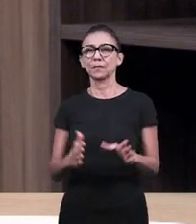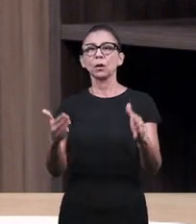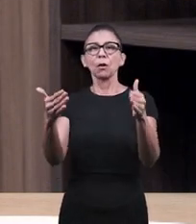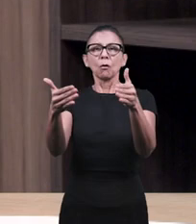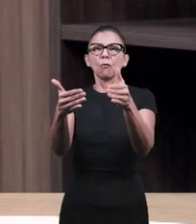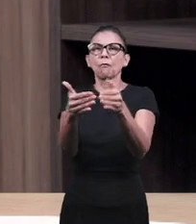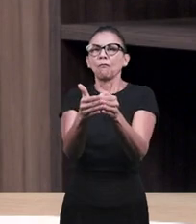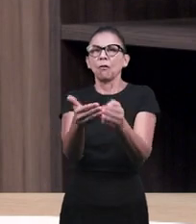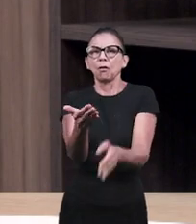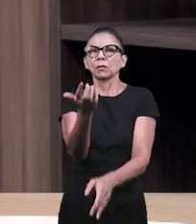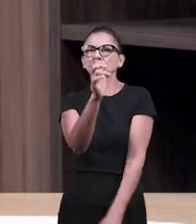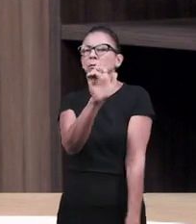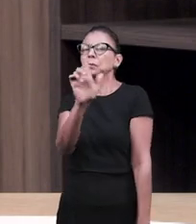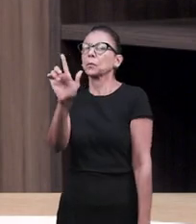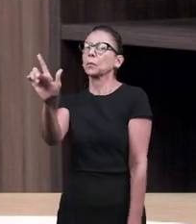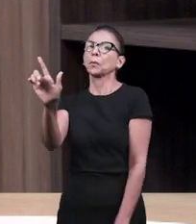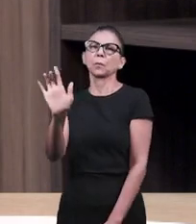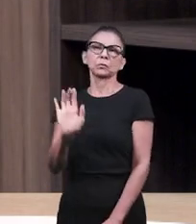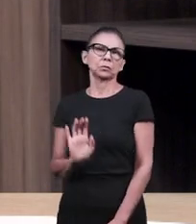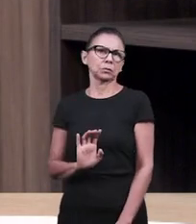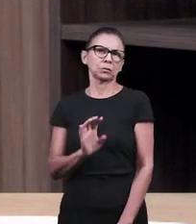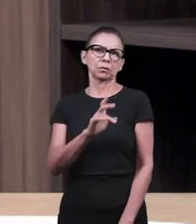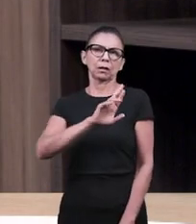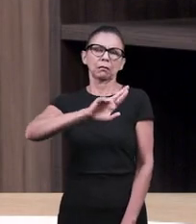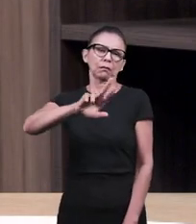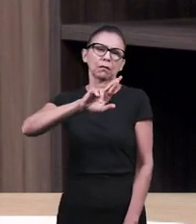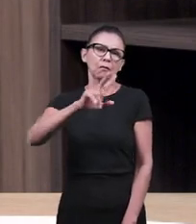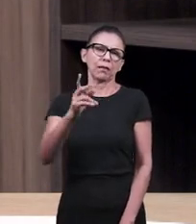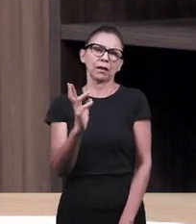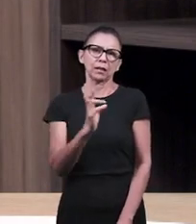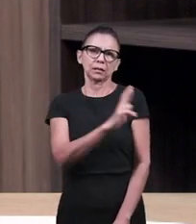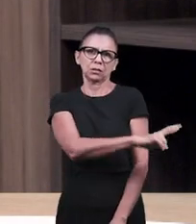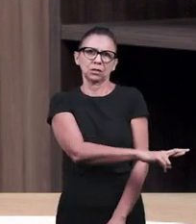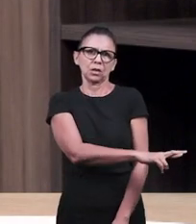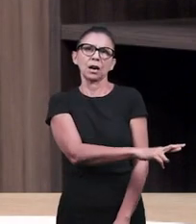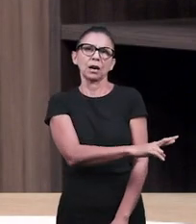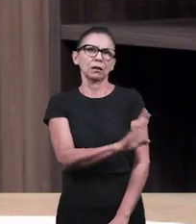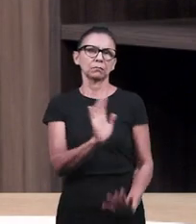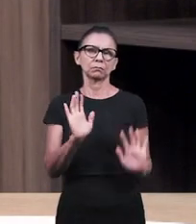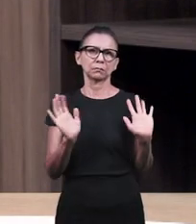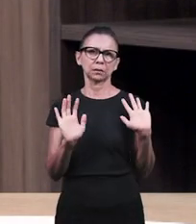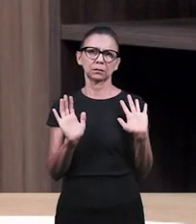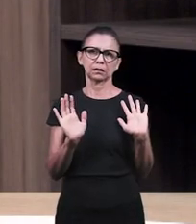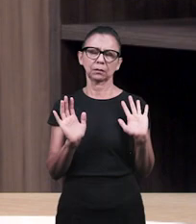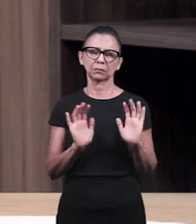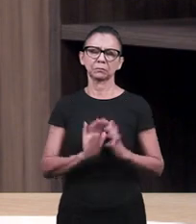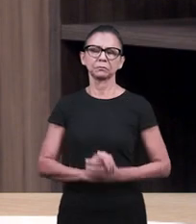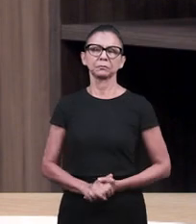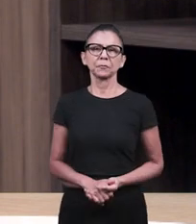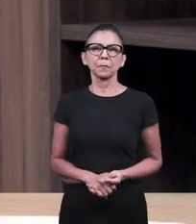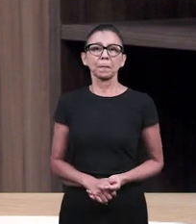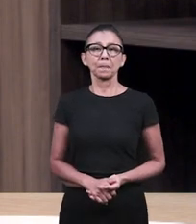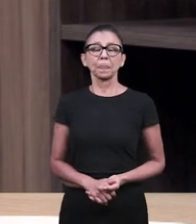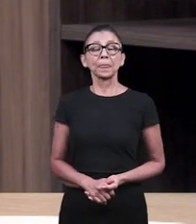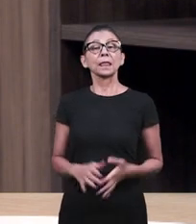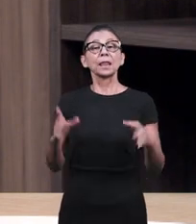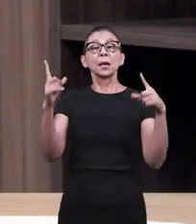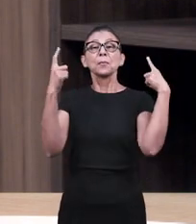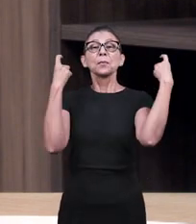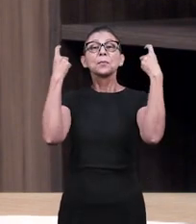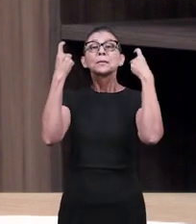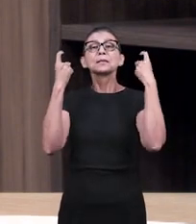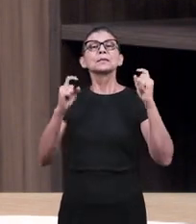atingir ou direcionar para uma ou outra religião ou posicionamento religioso. A